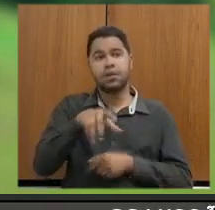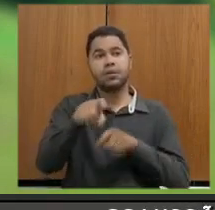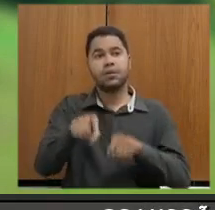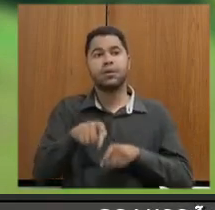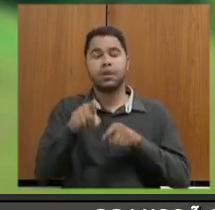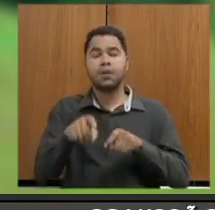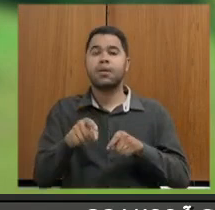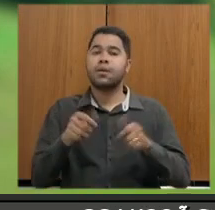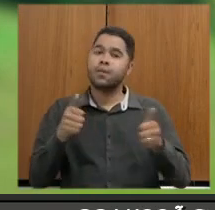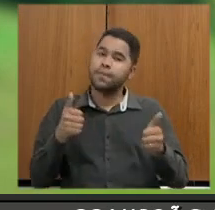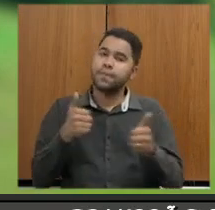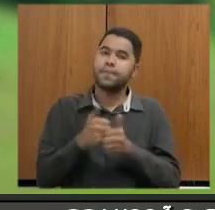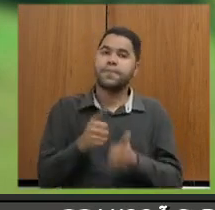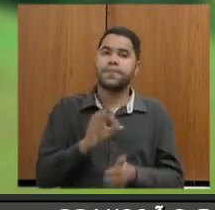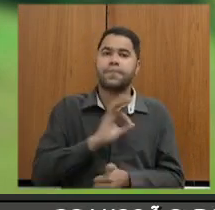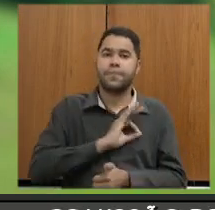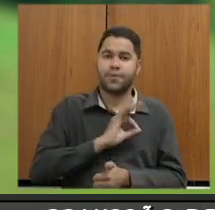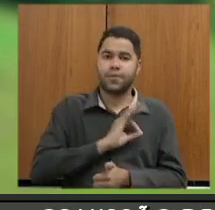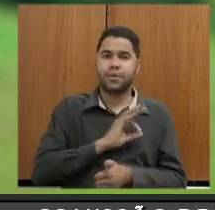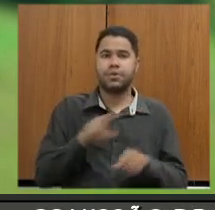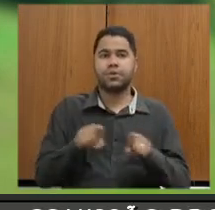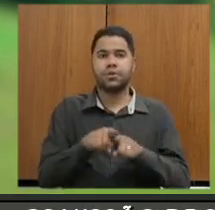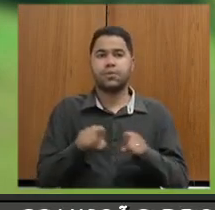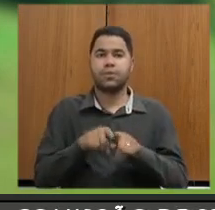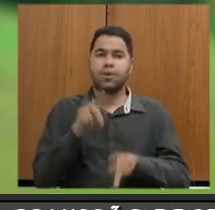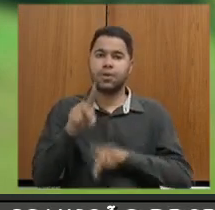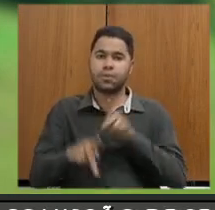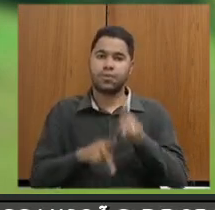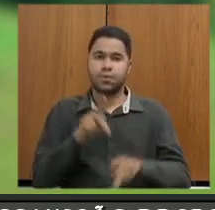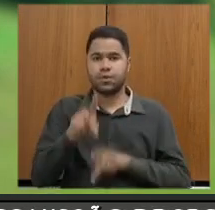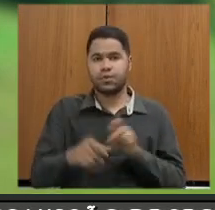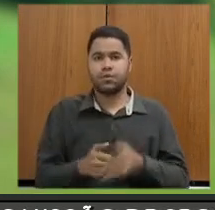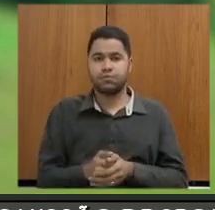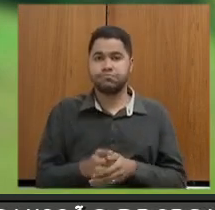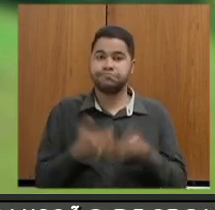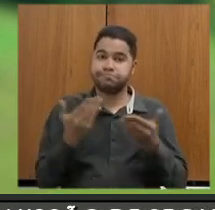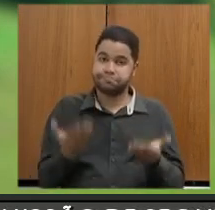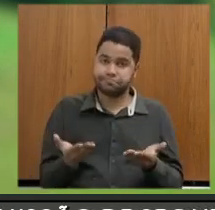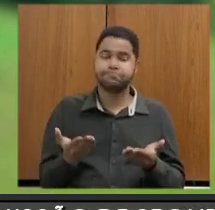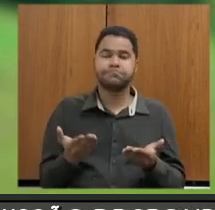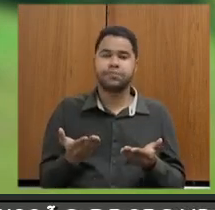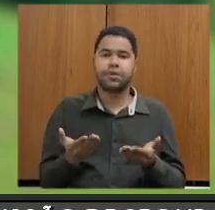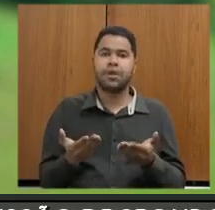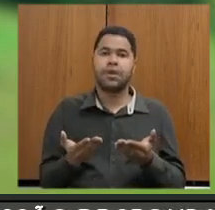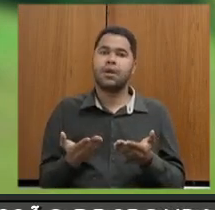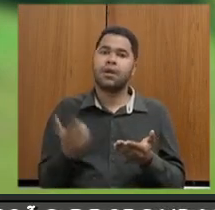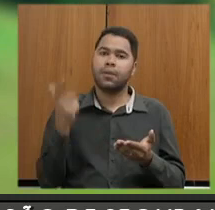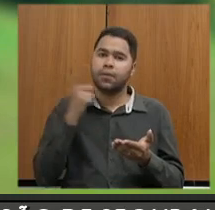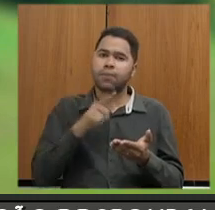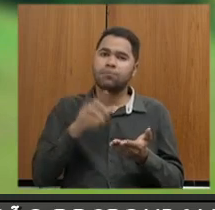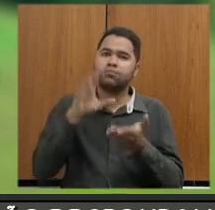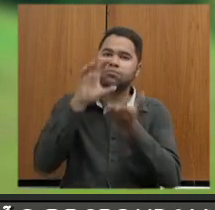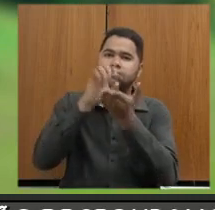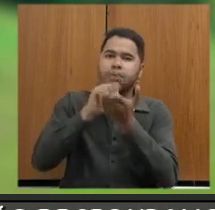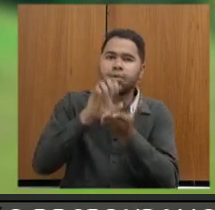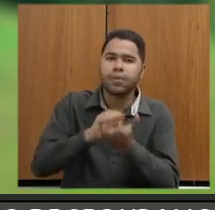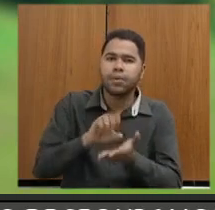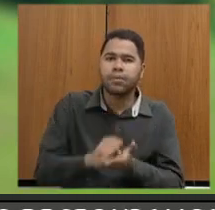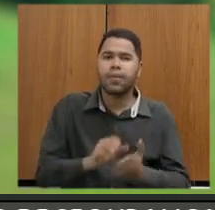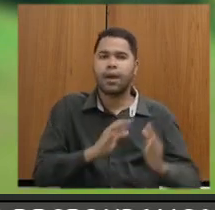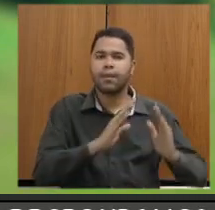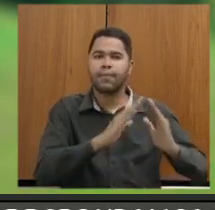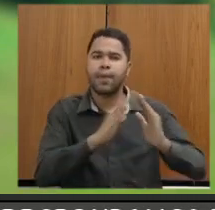aproximando ainda mais a polícia militar EA população do campo através dele serão efetuados os cadastramentos dos